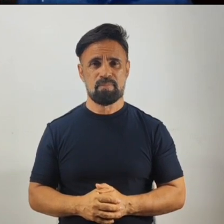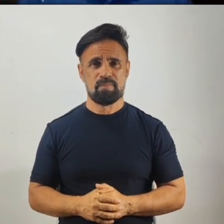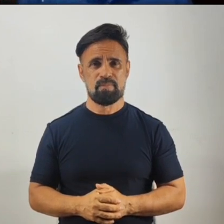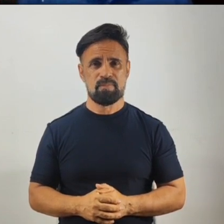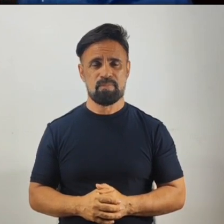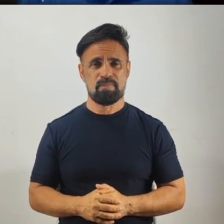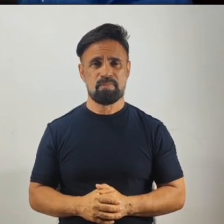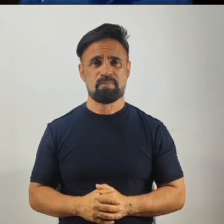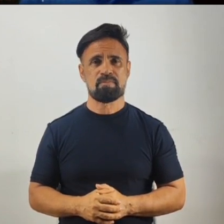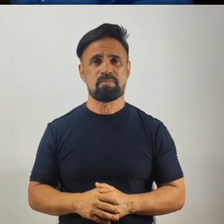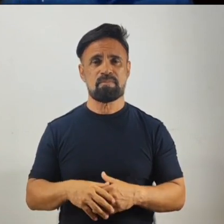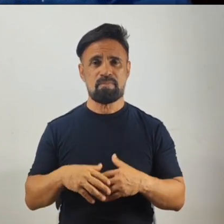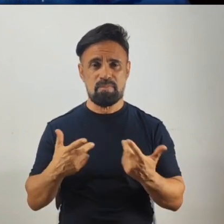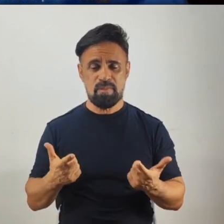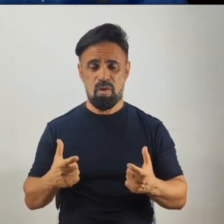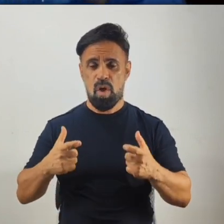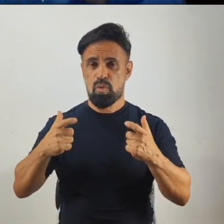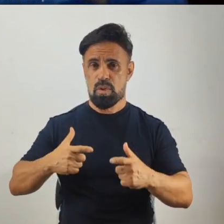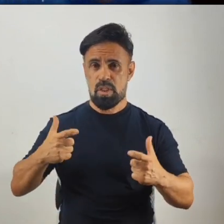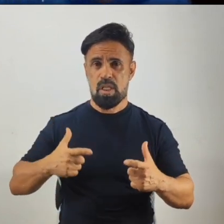Nesse sentido,